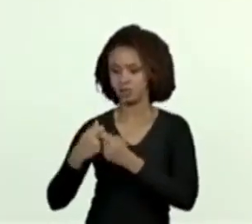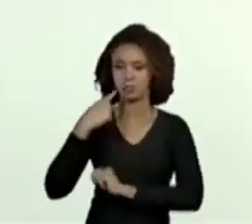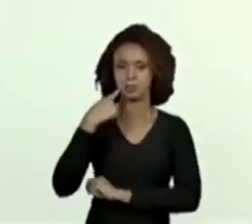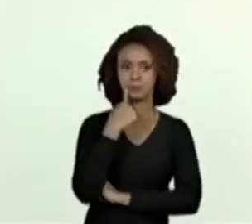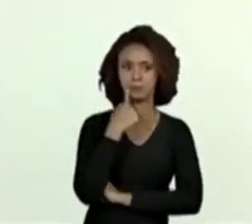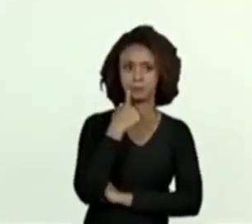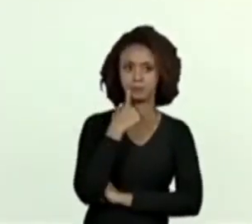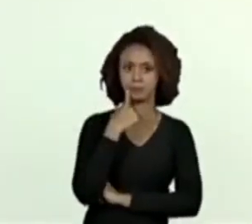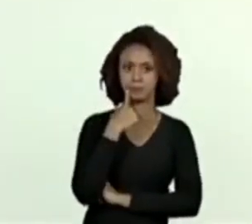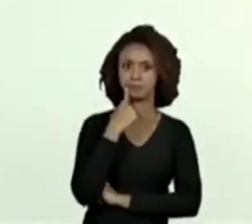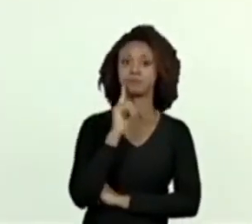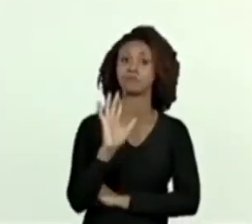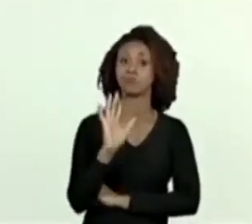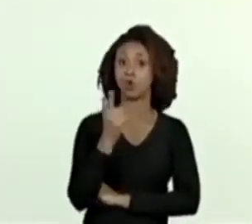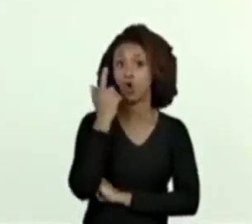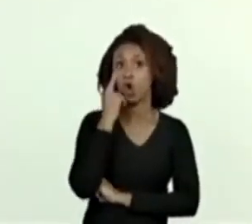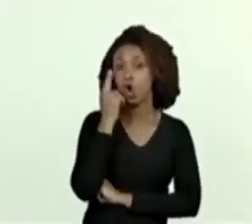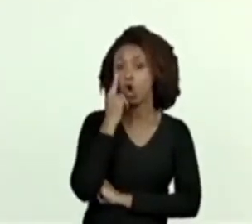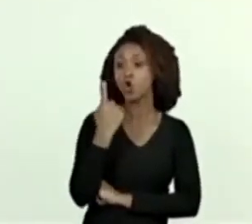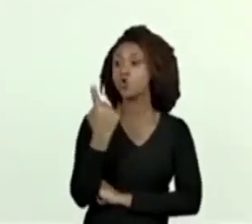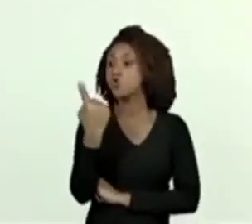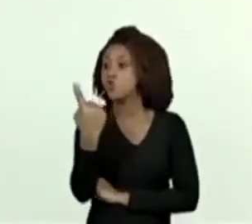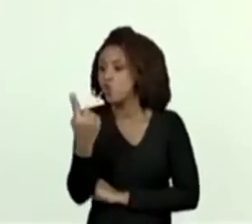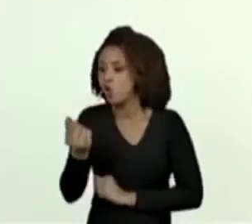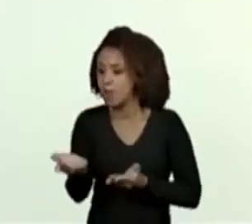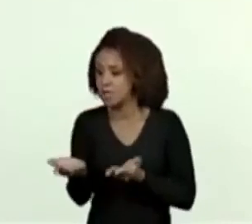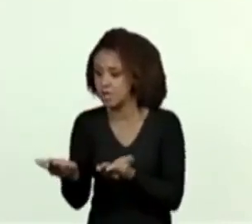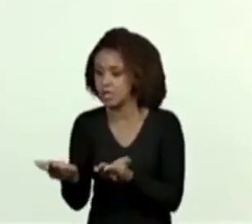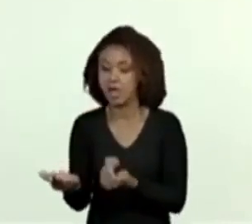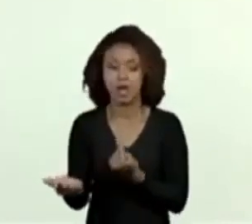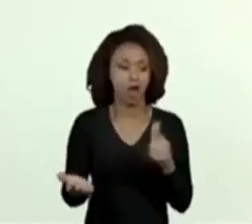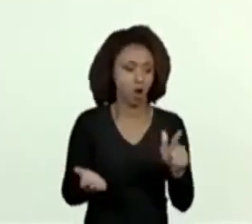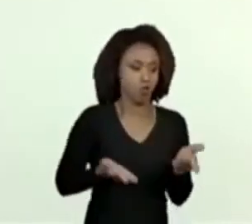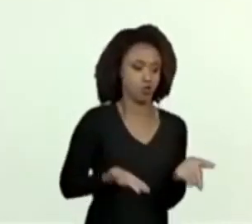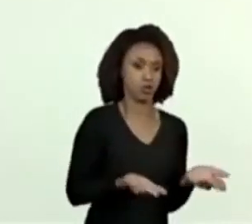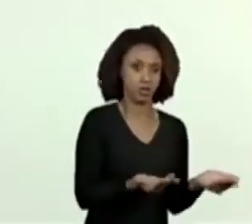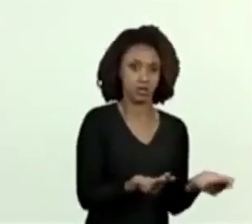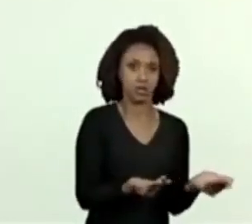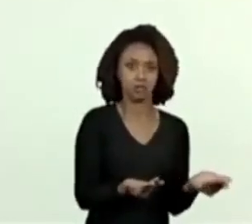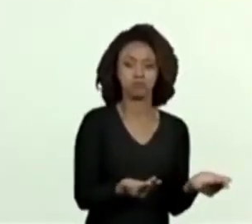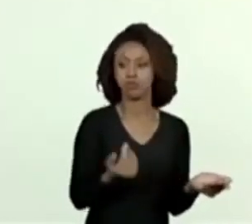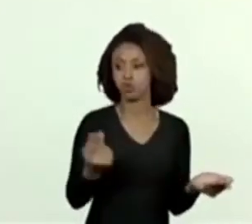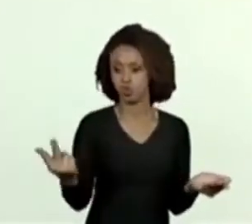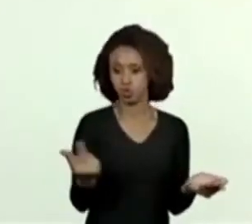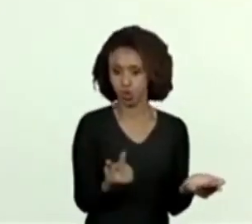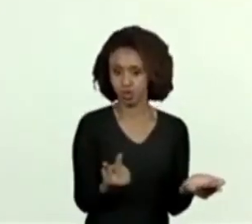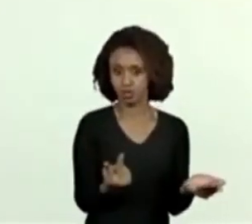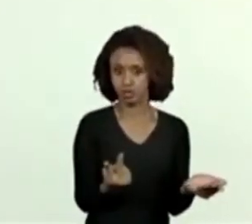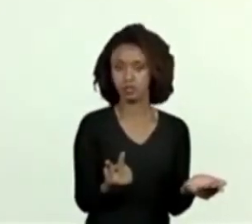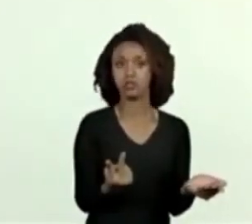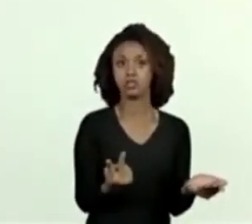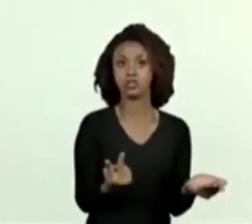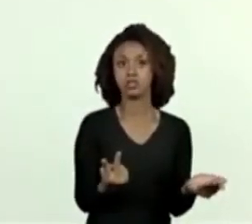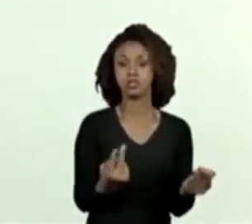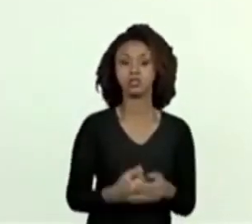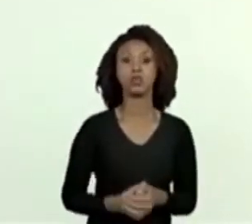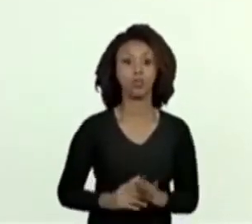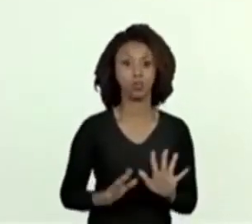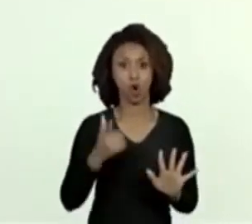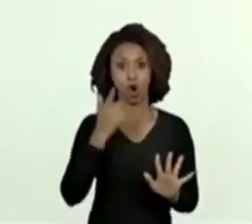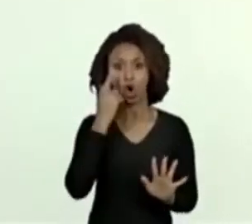Duas assadeiras. Ó, uma assadeira e outra assadeira. 2 assadeiras